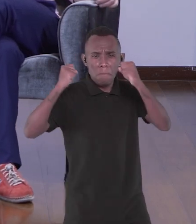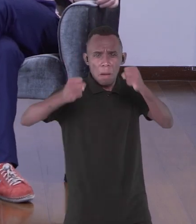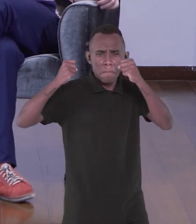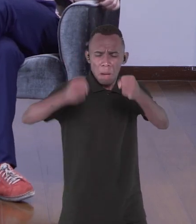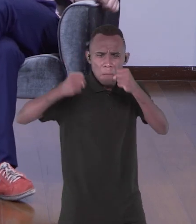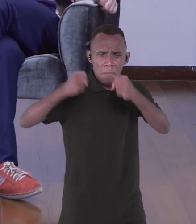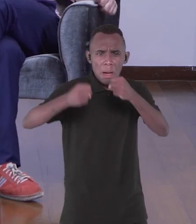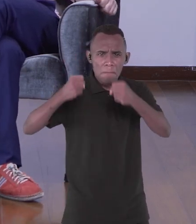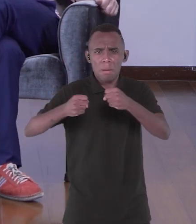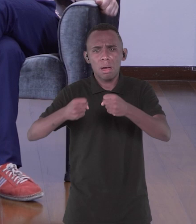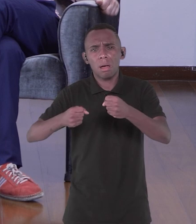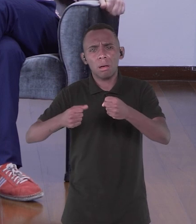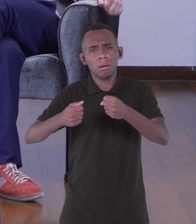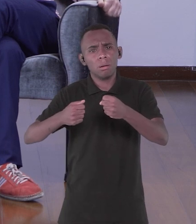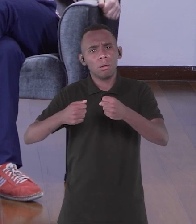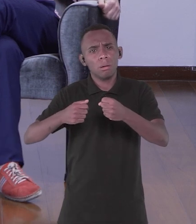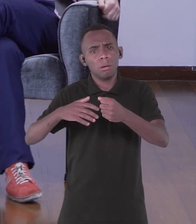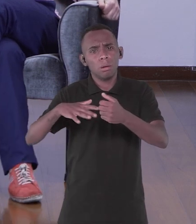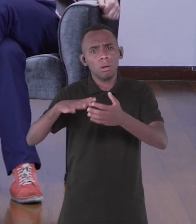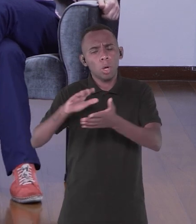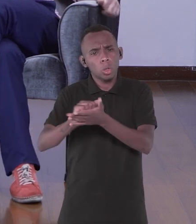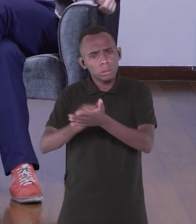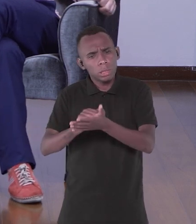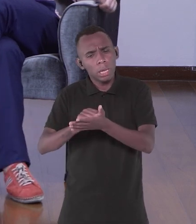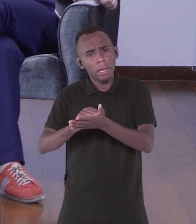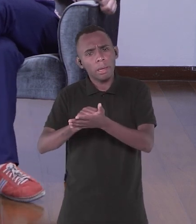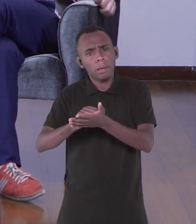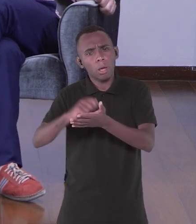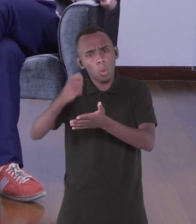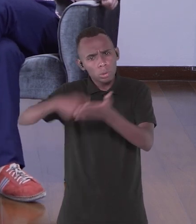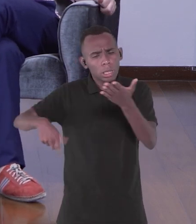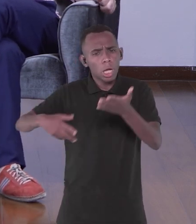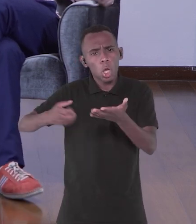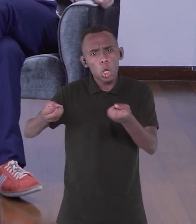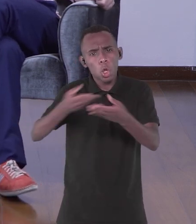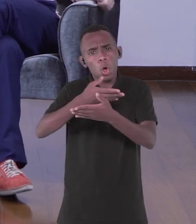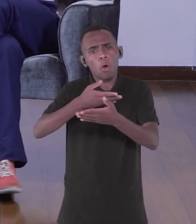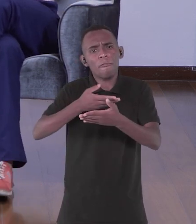do time para contratar novo atacante, né? Você lembra que a gente fazia isso?